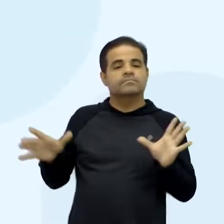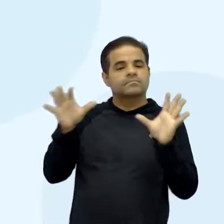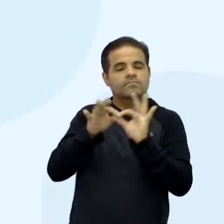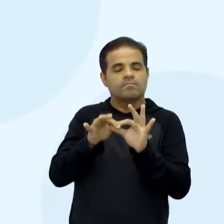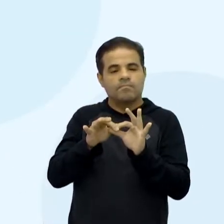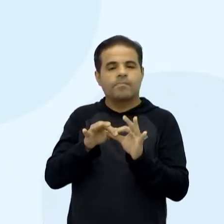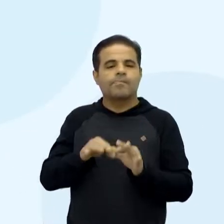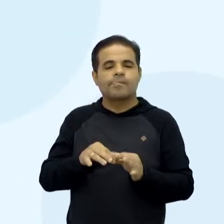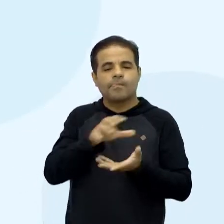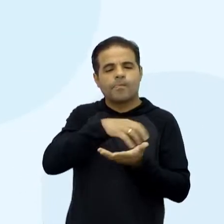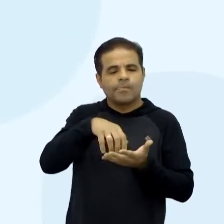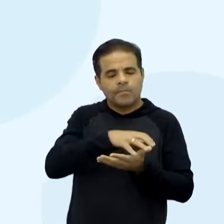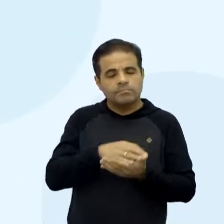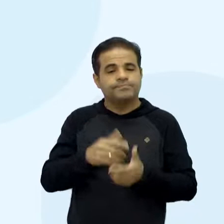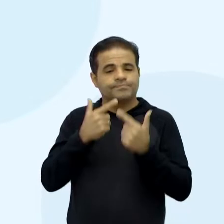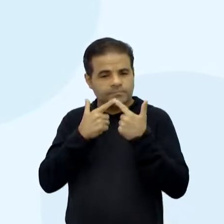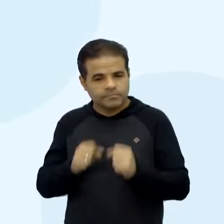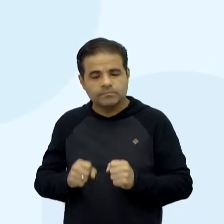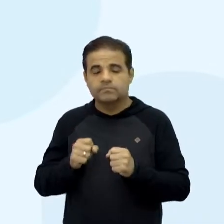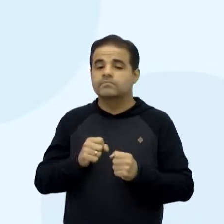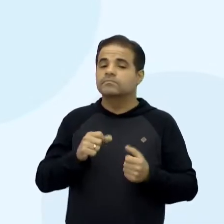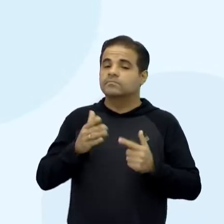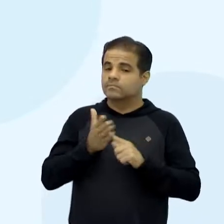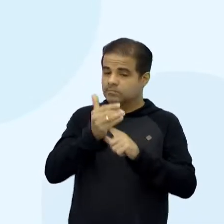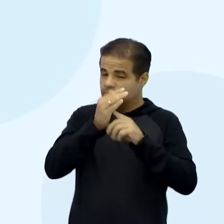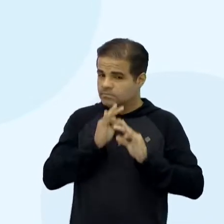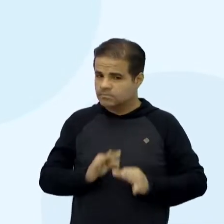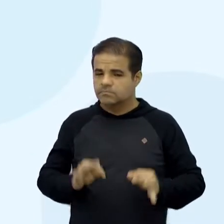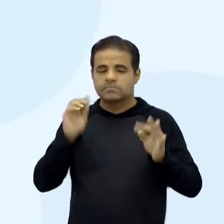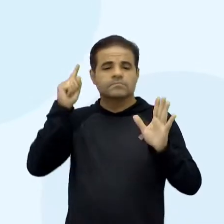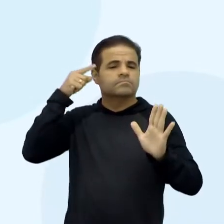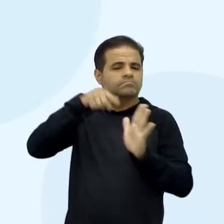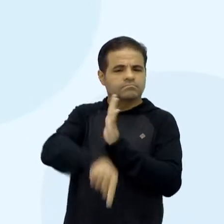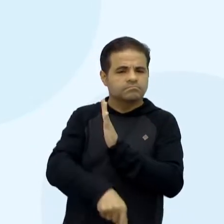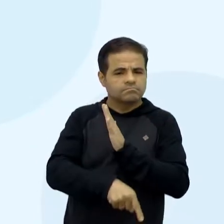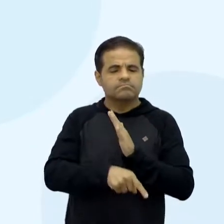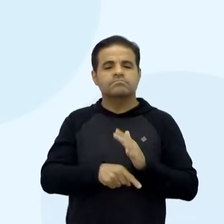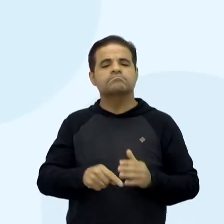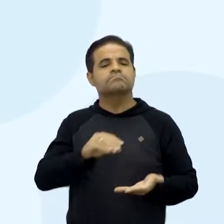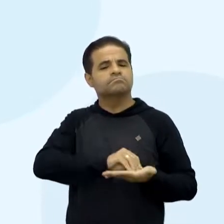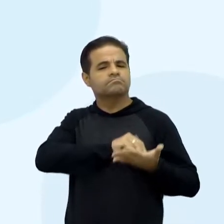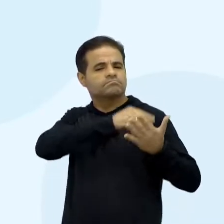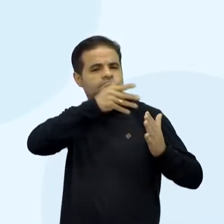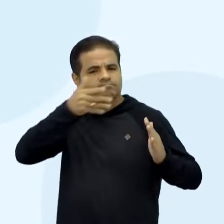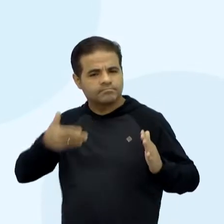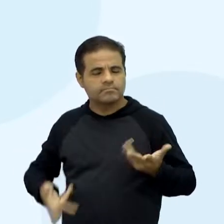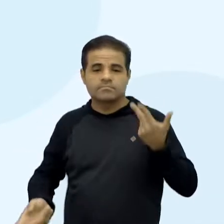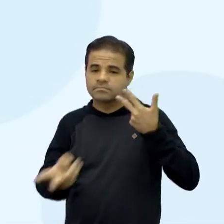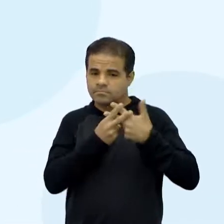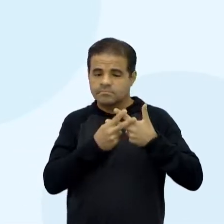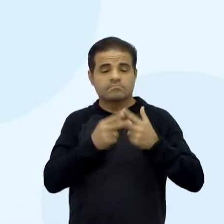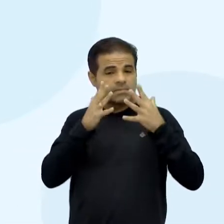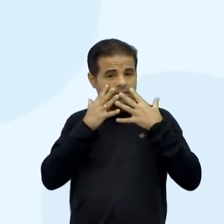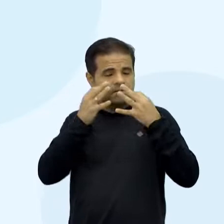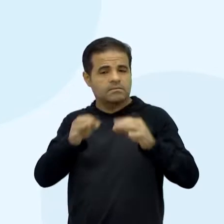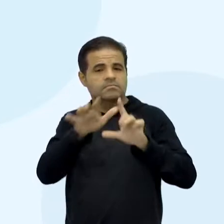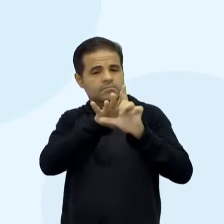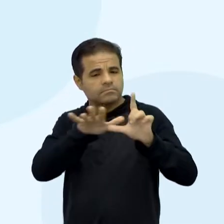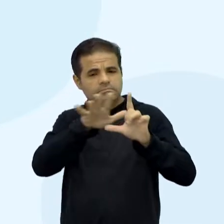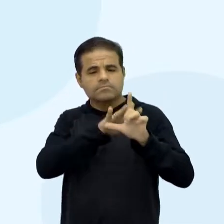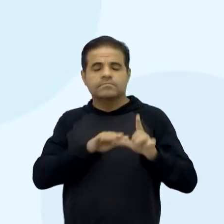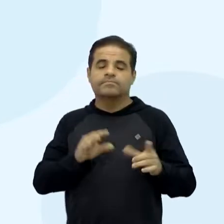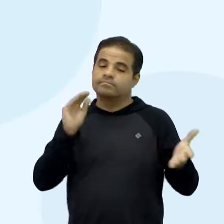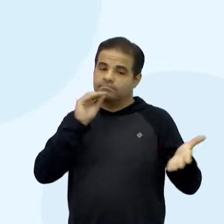aí com a área de linguagens e suas tecnologias, o aprofundamento curricular se chama #Se Liga na Mídia e a